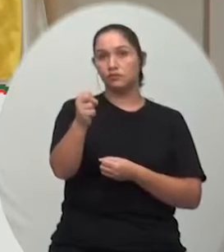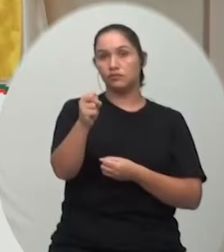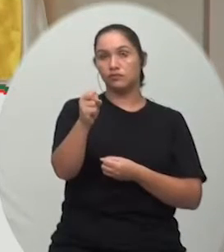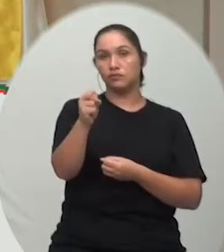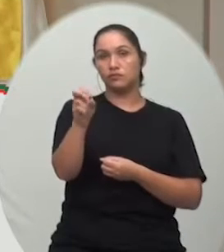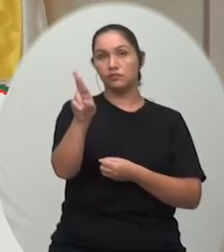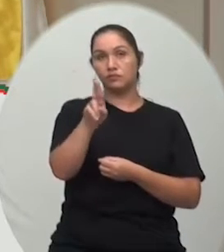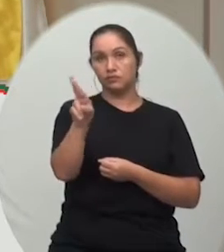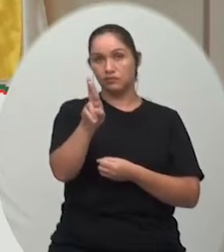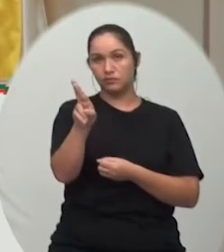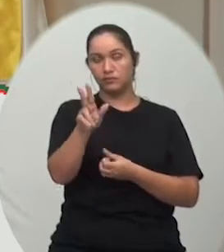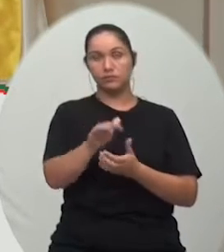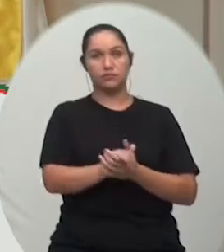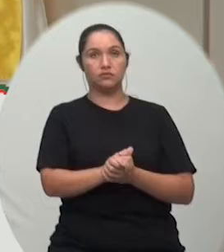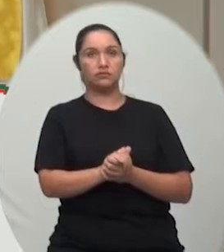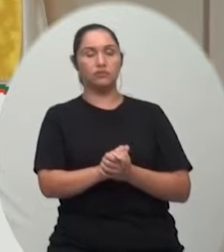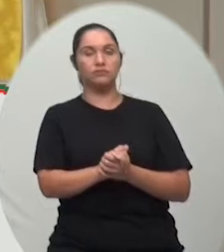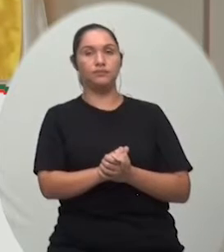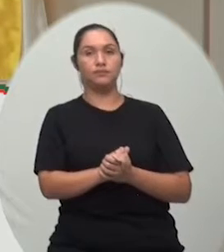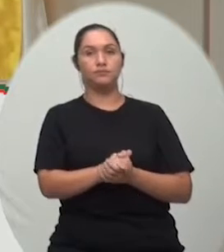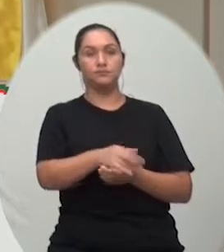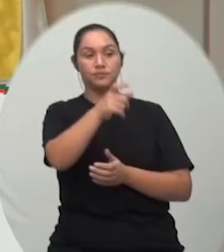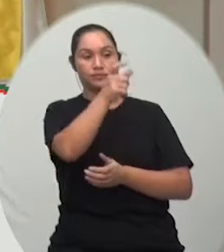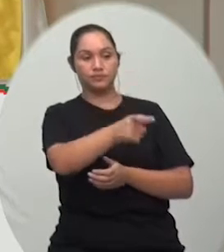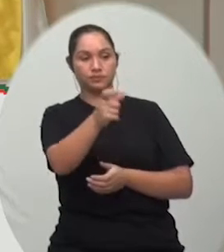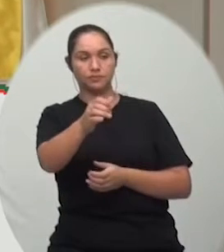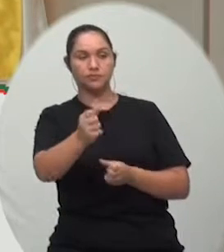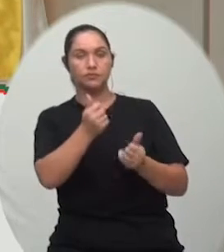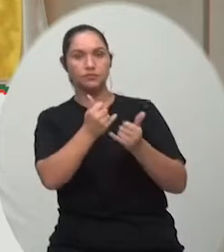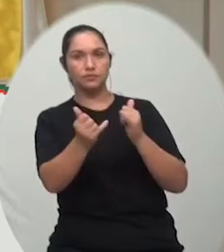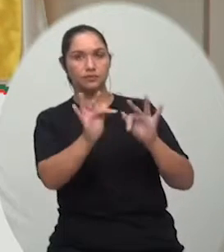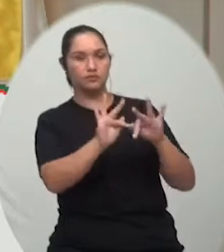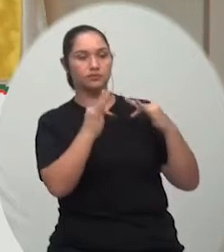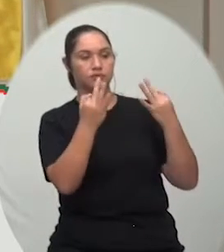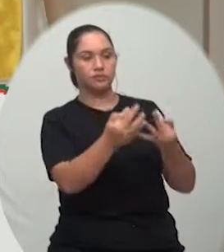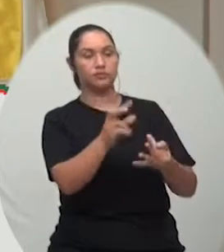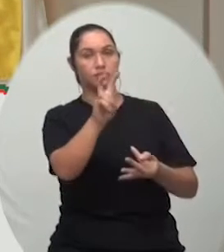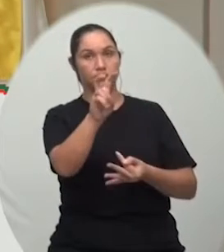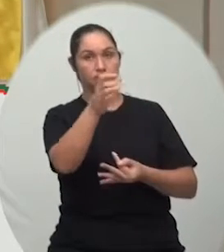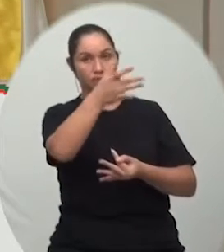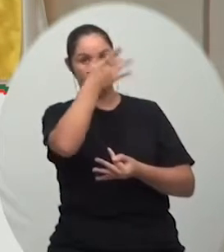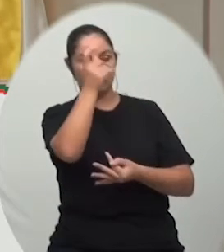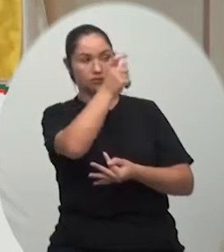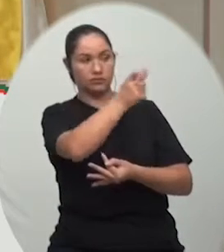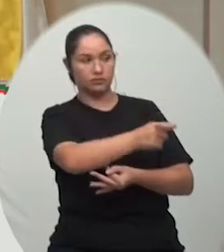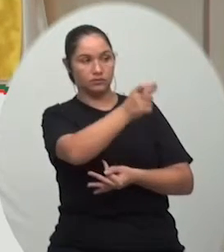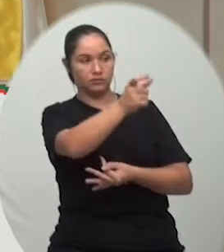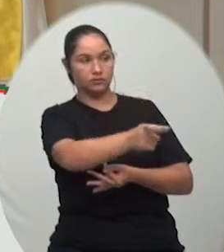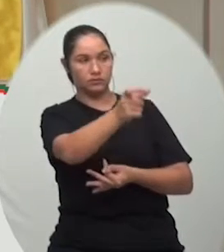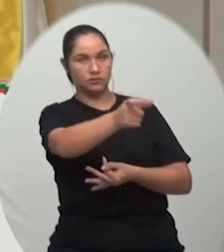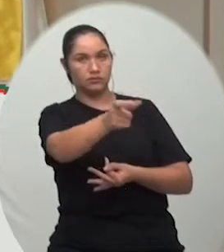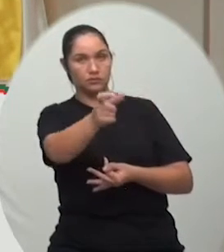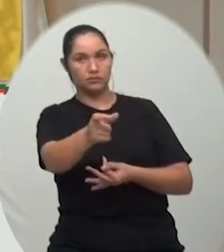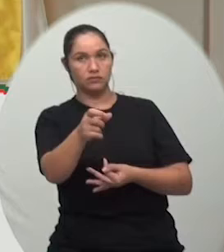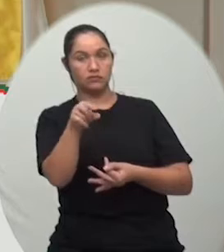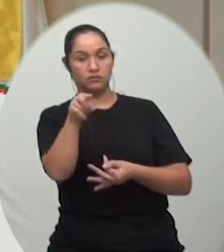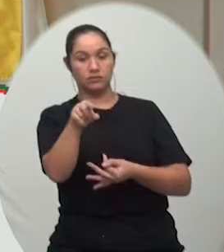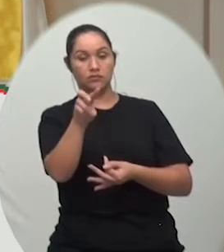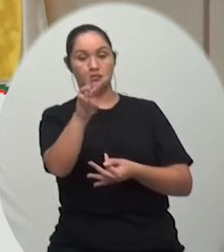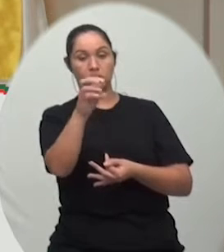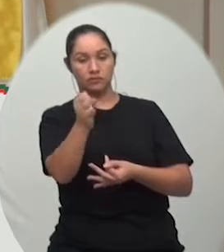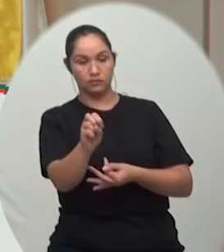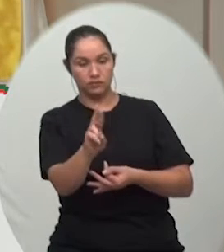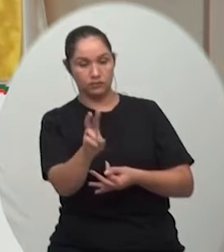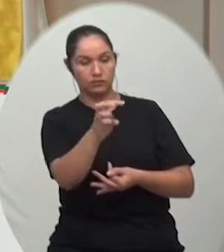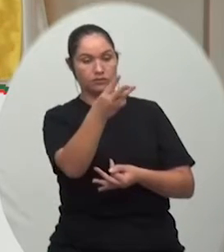por membro da família, no caso, por cada indivíduo da família, né? E hoje a assistência social tem